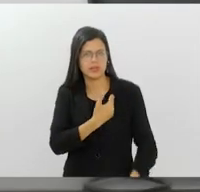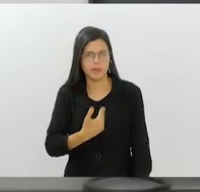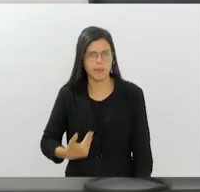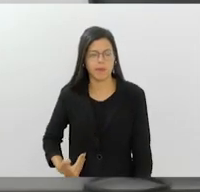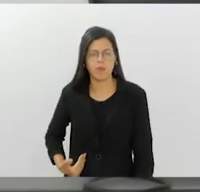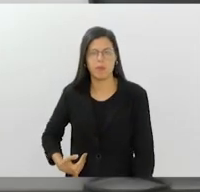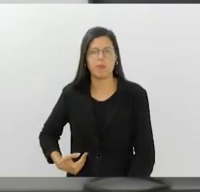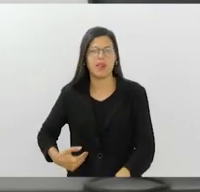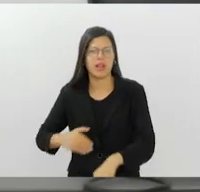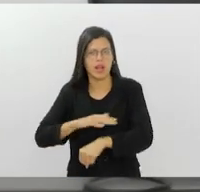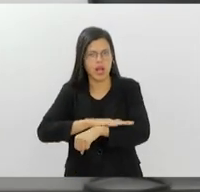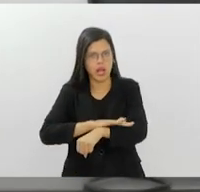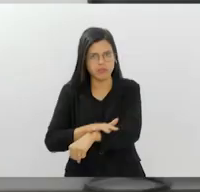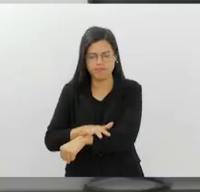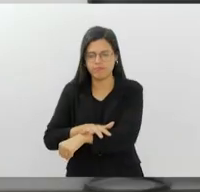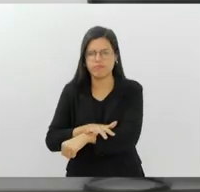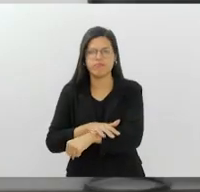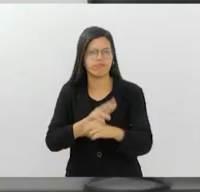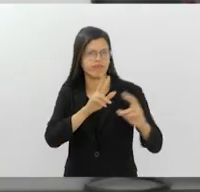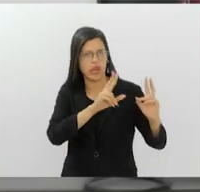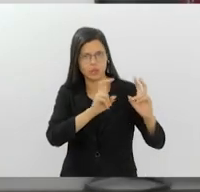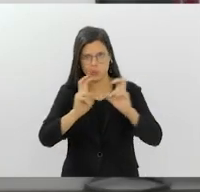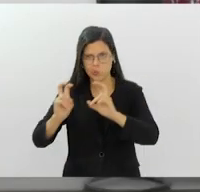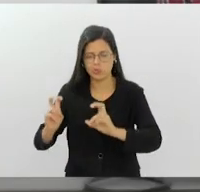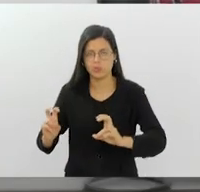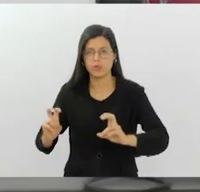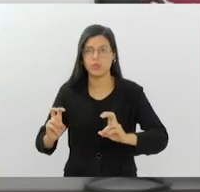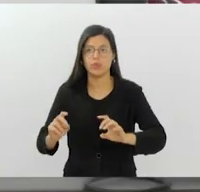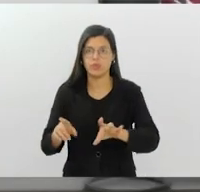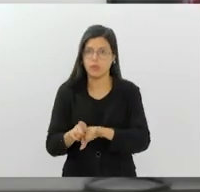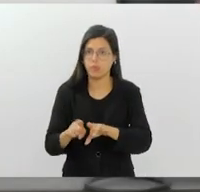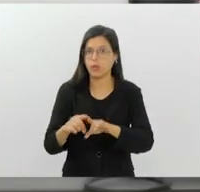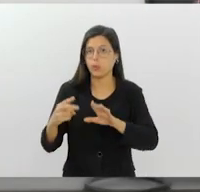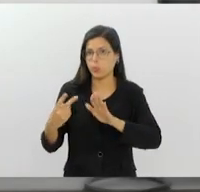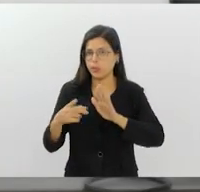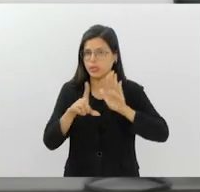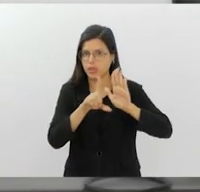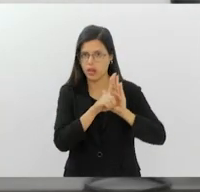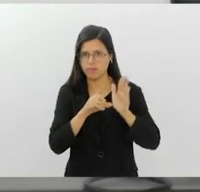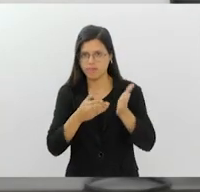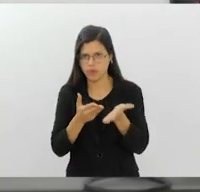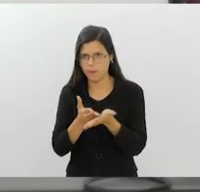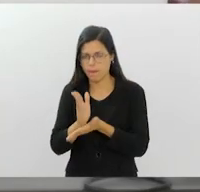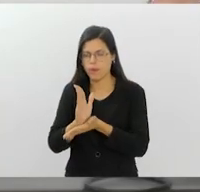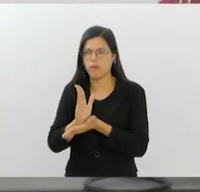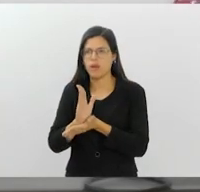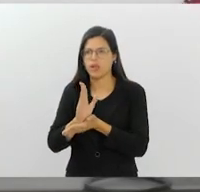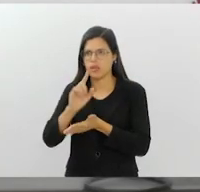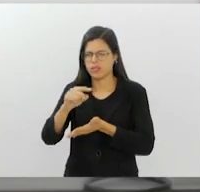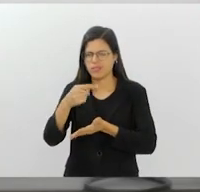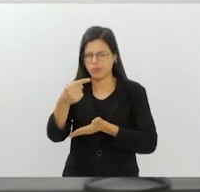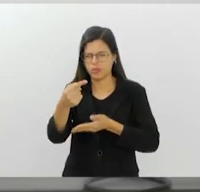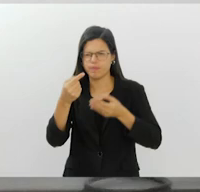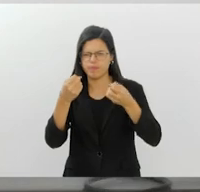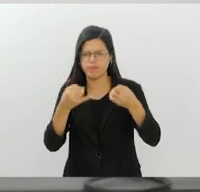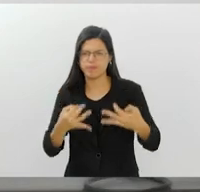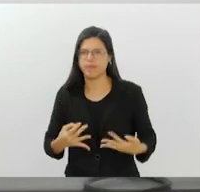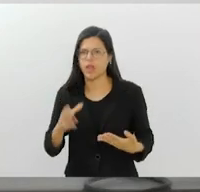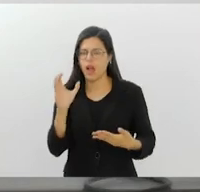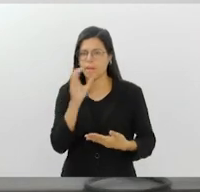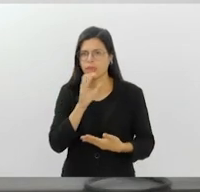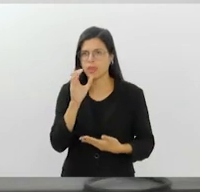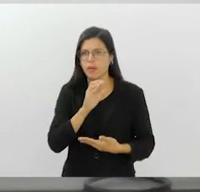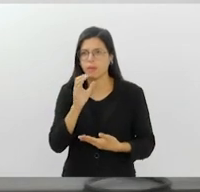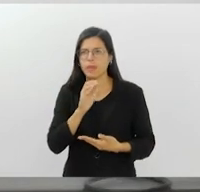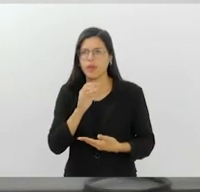racismo várias coisas inclusive duas leis recentes aprovadas que a gente depois vai falar rapidamente sobre elas a